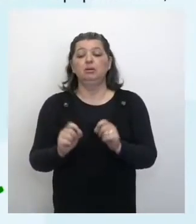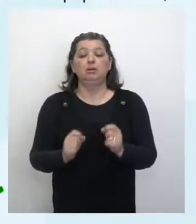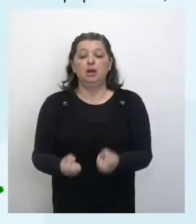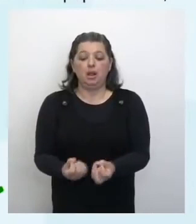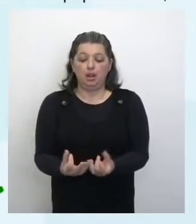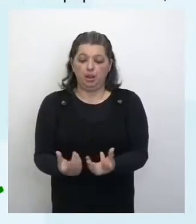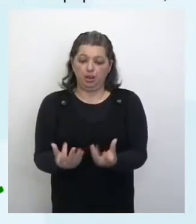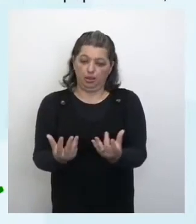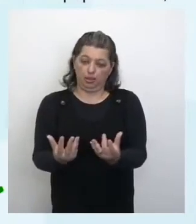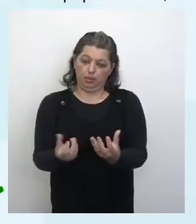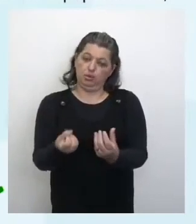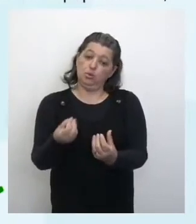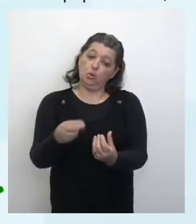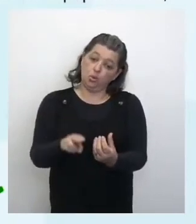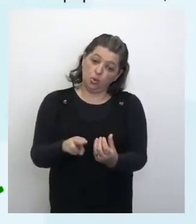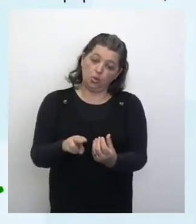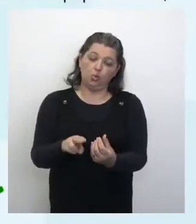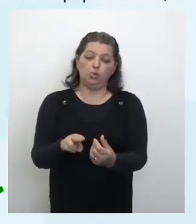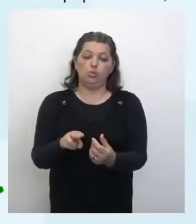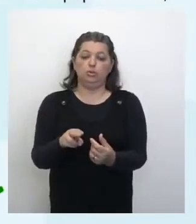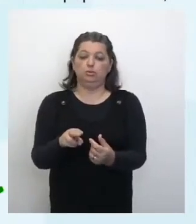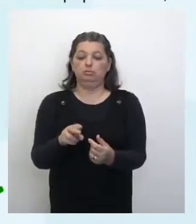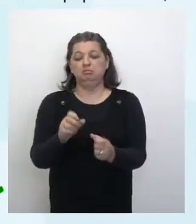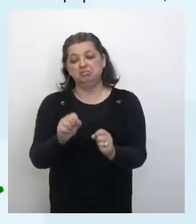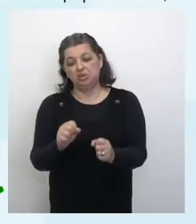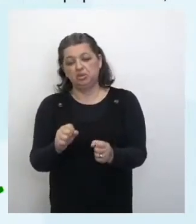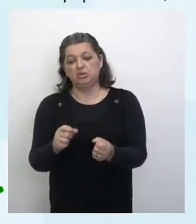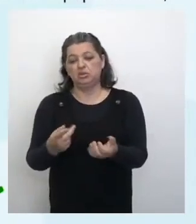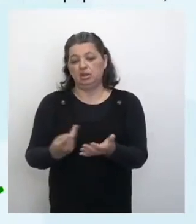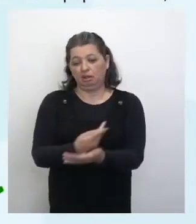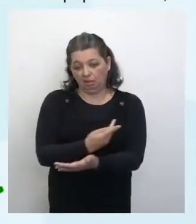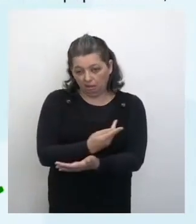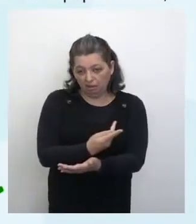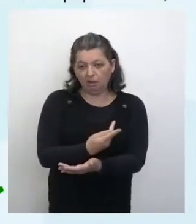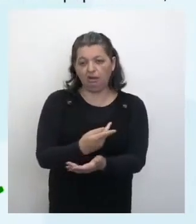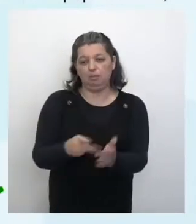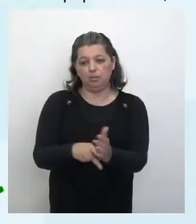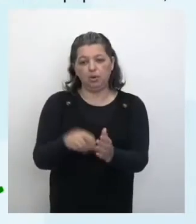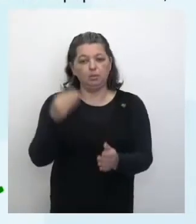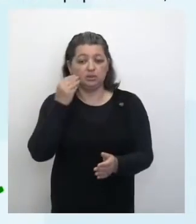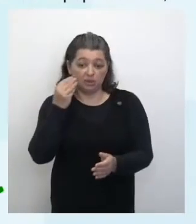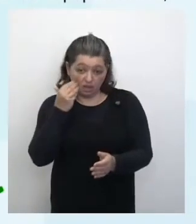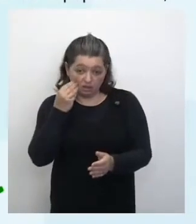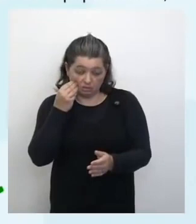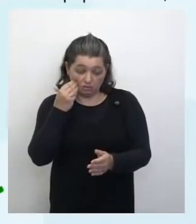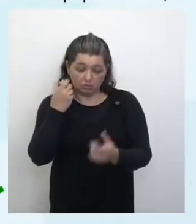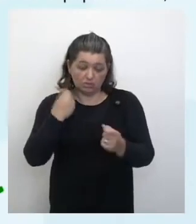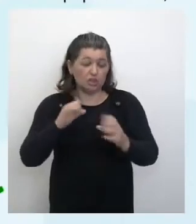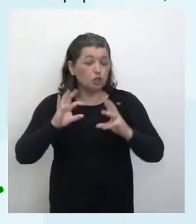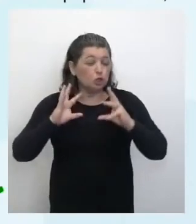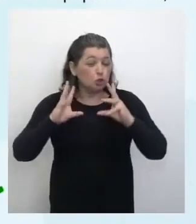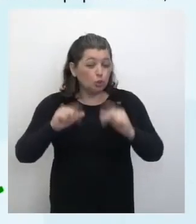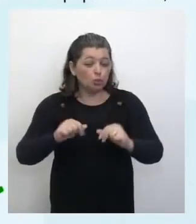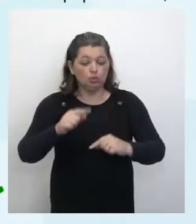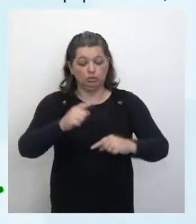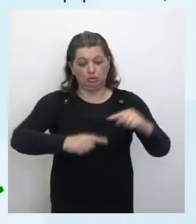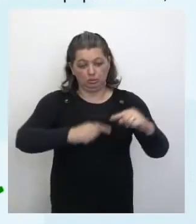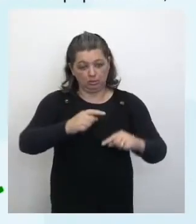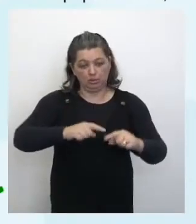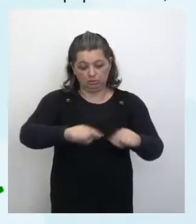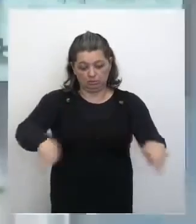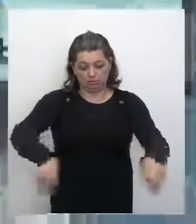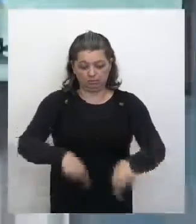ou pode não dar certo o que eu quero fazer. Então, ele tem que sempre estar ok. Todos os equipamentos no laboratório de